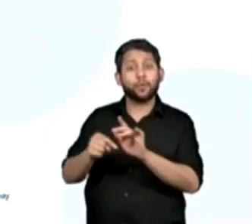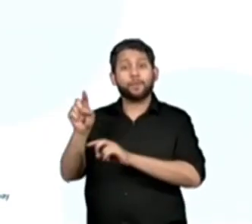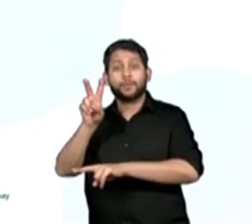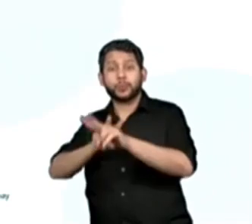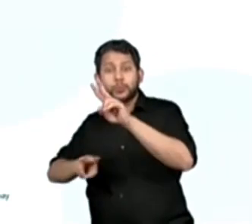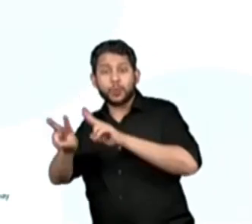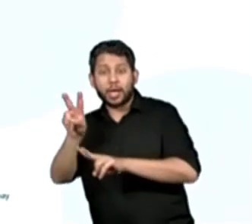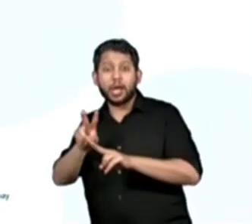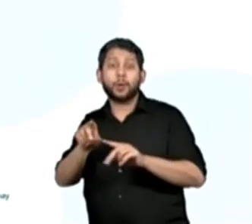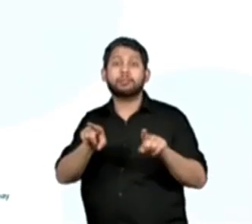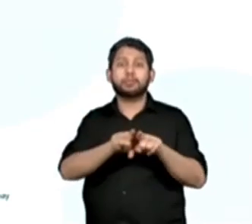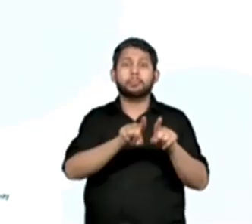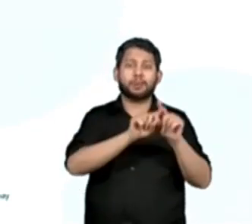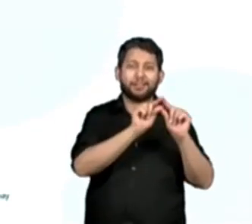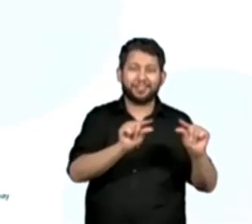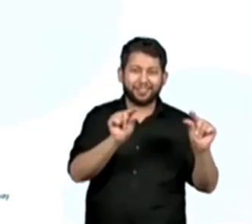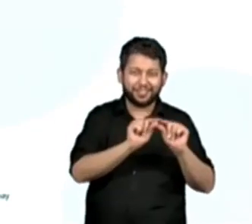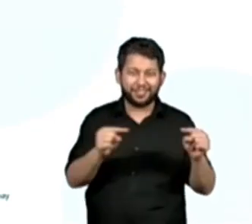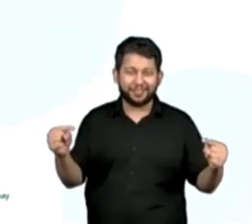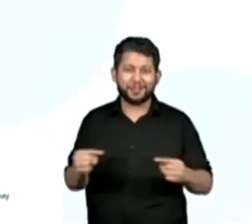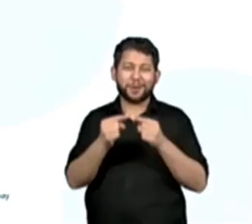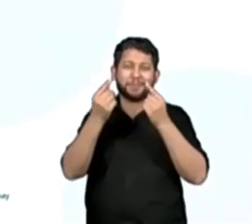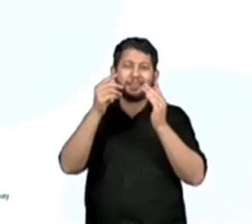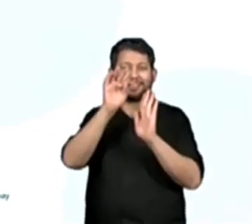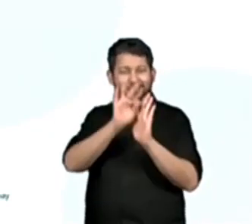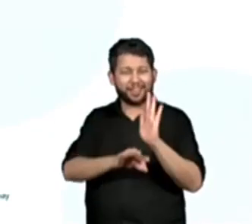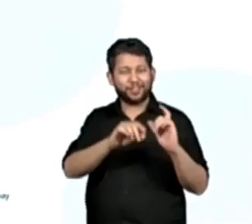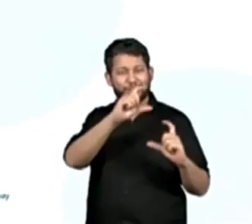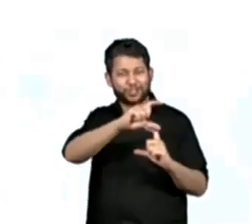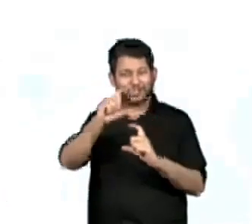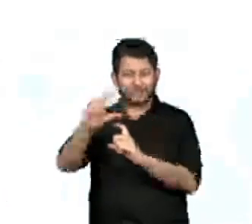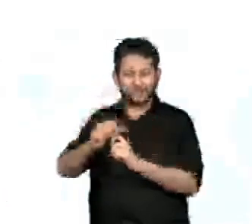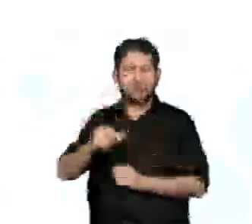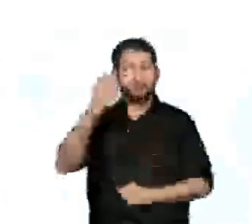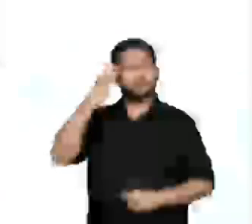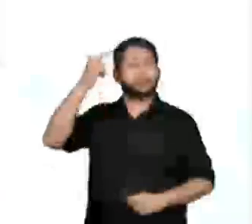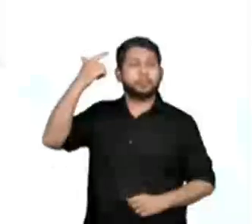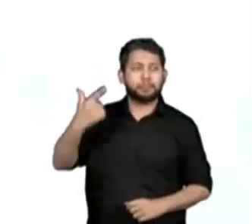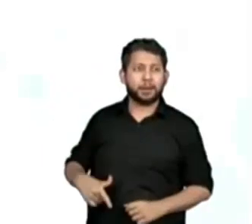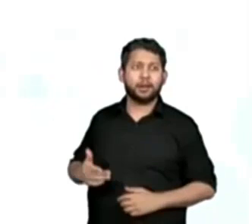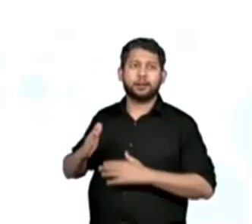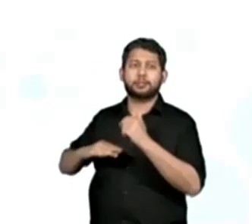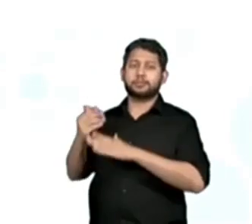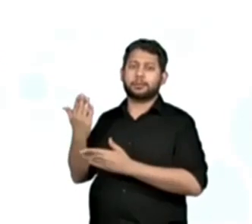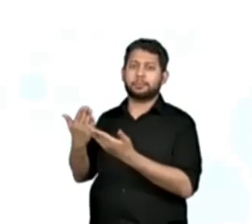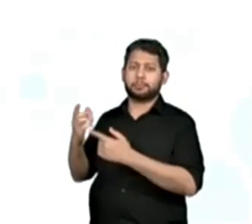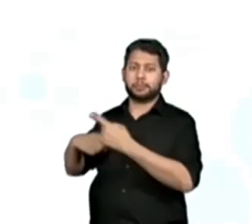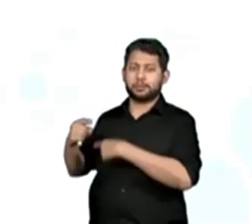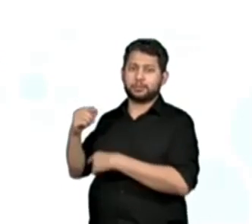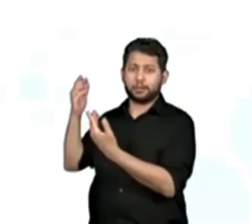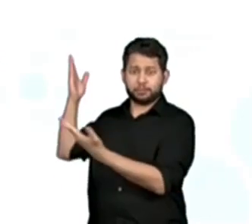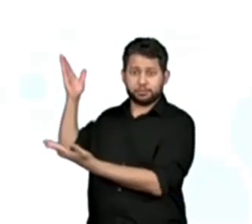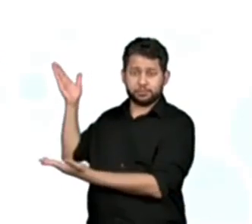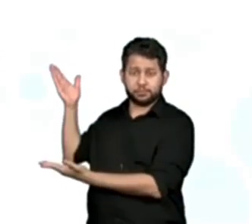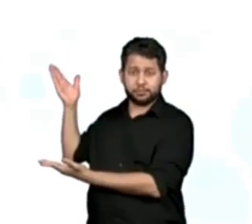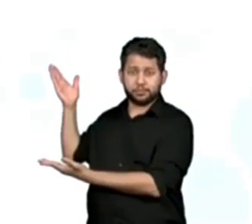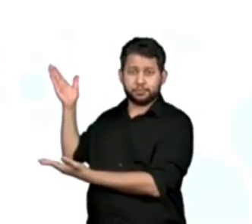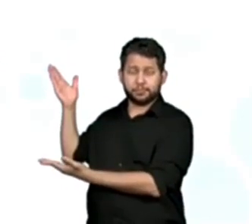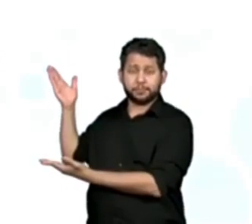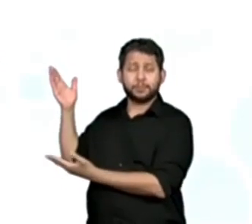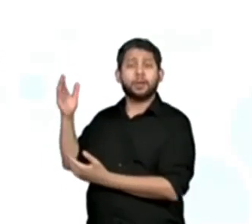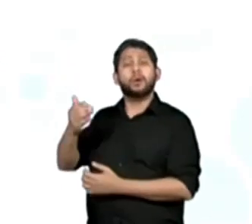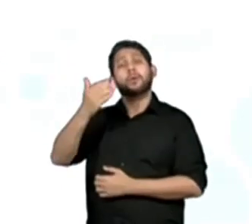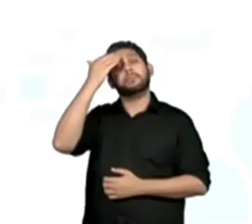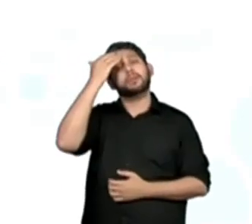verbais e não verbais presentes. Gente, amanhã tem mais. Muito obrigada por tudo,